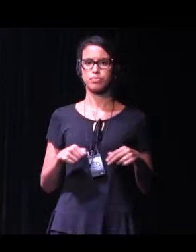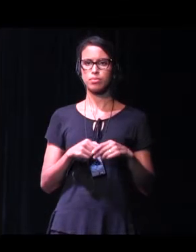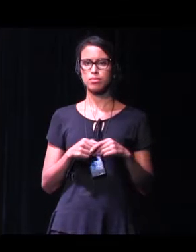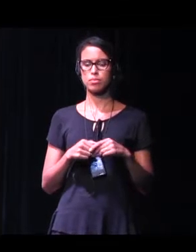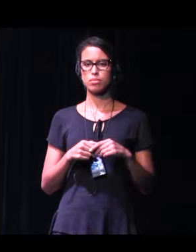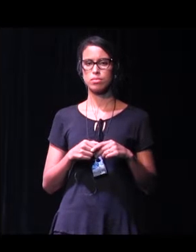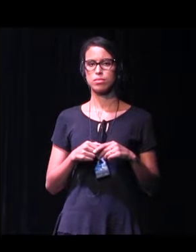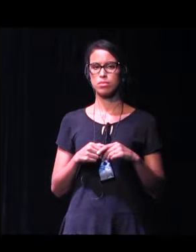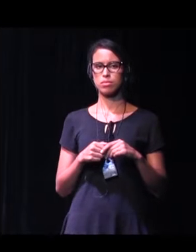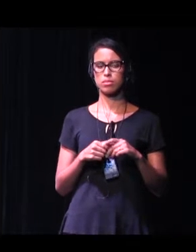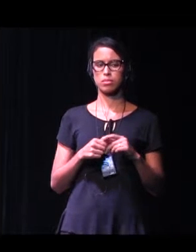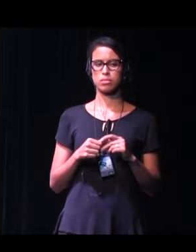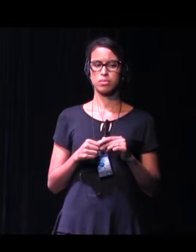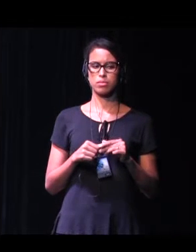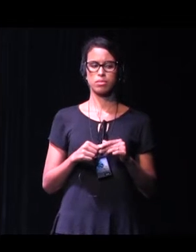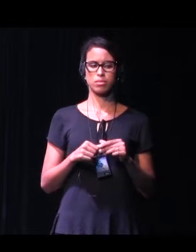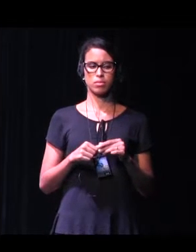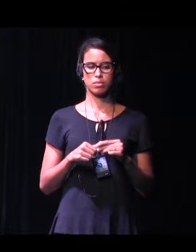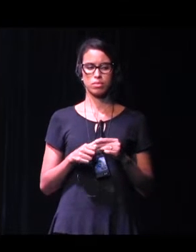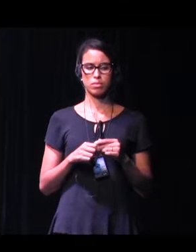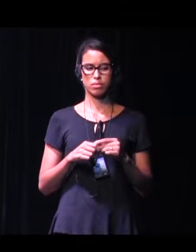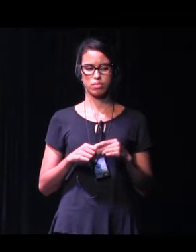ativa permanente